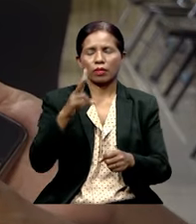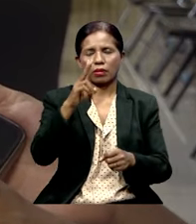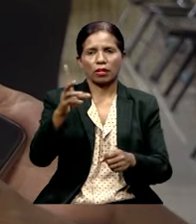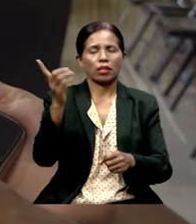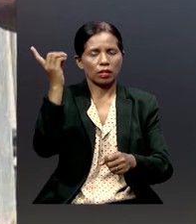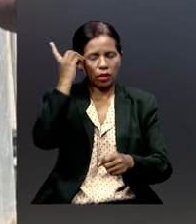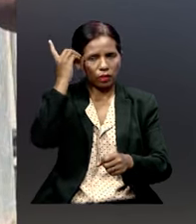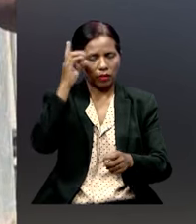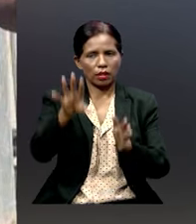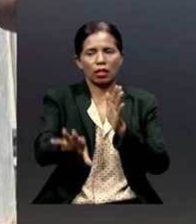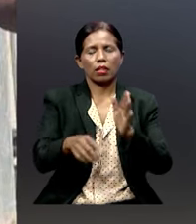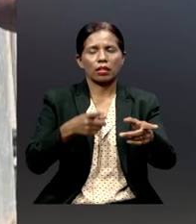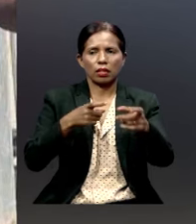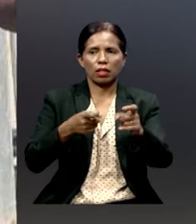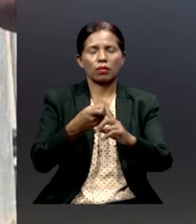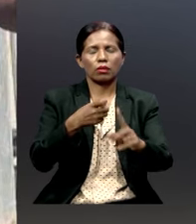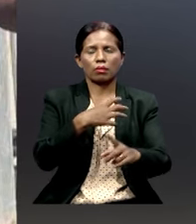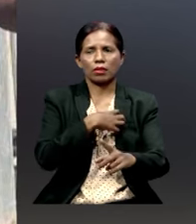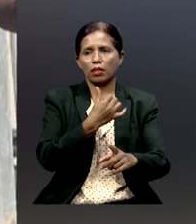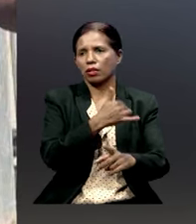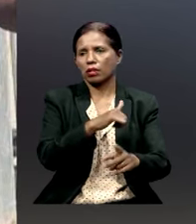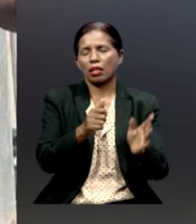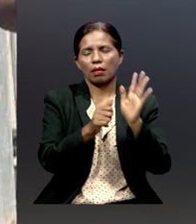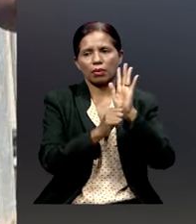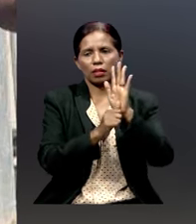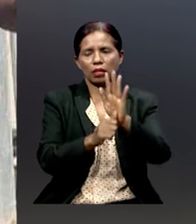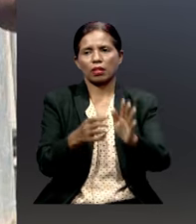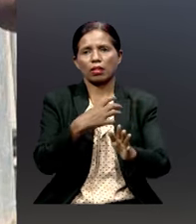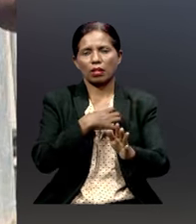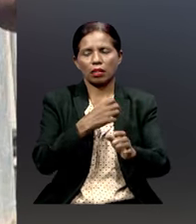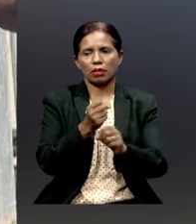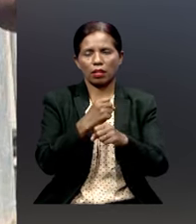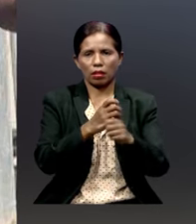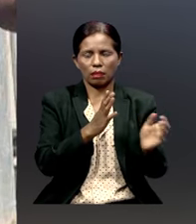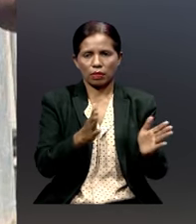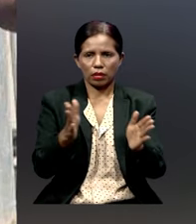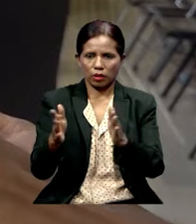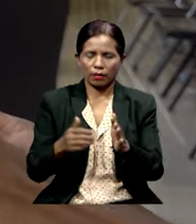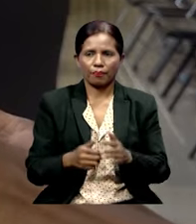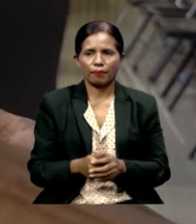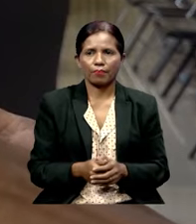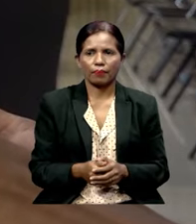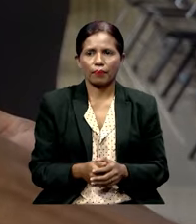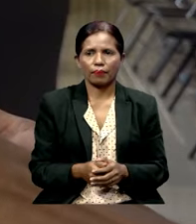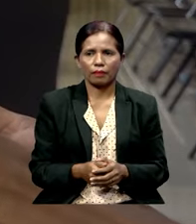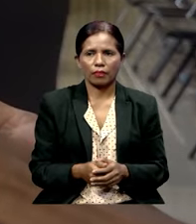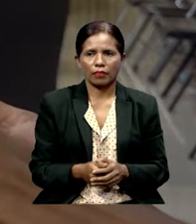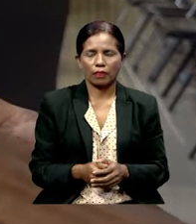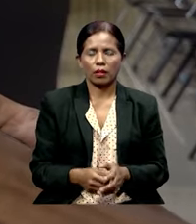desconfia, retantir husi penteli, tu agora sira se dá o que apresenta an, ba polícia o dihalo processo. Husi rua